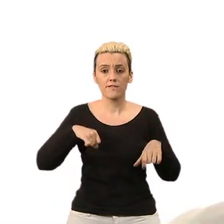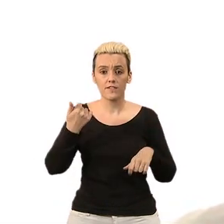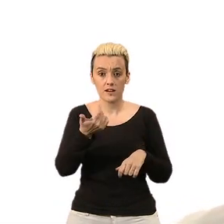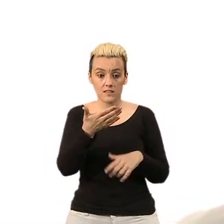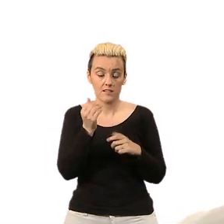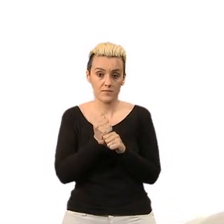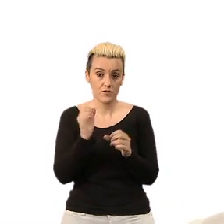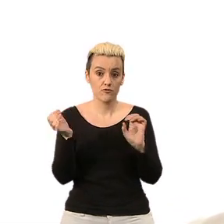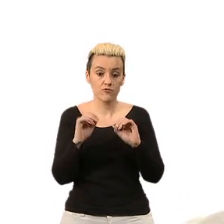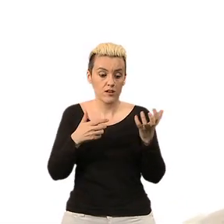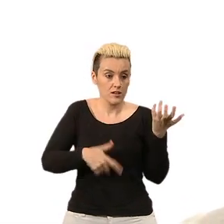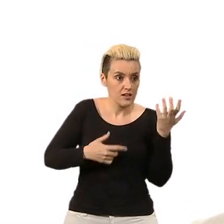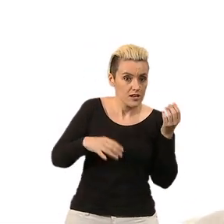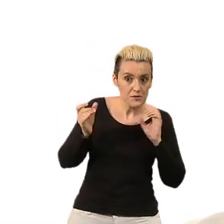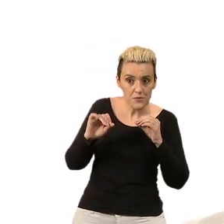trabalho,